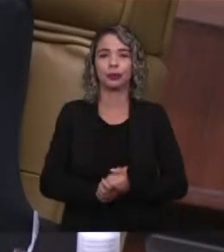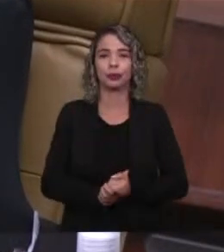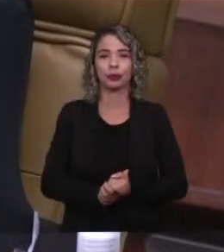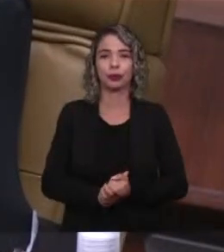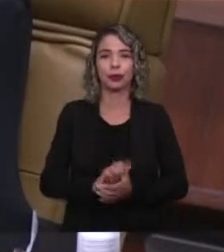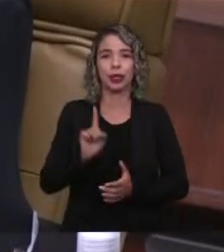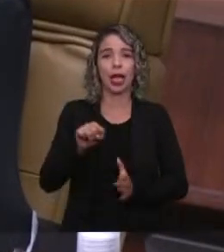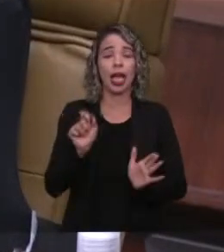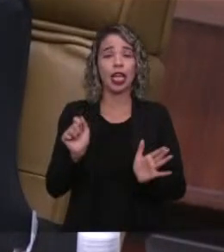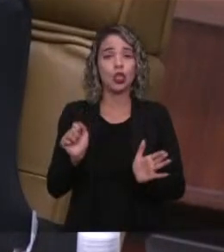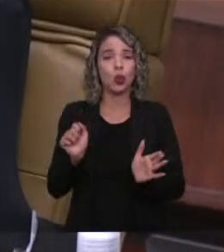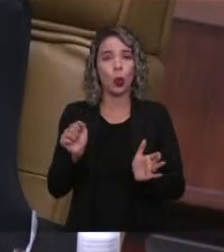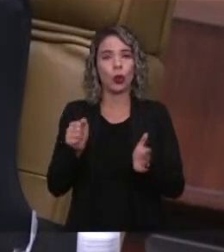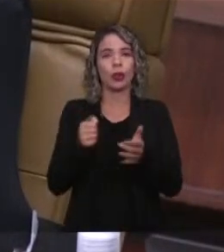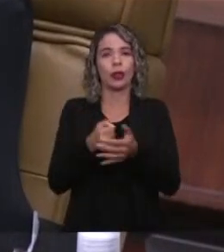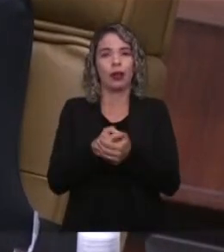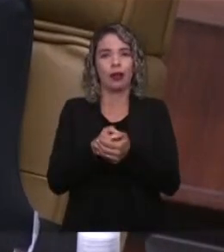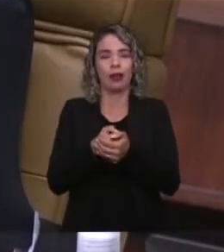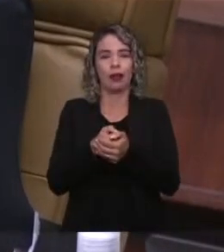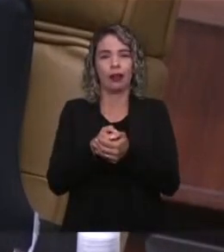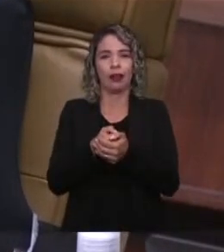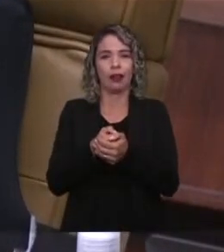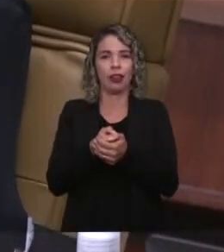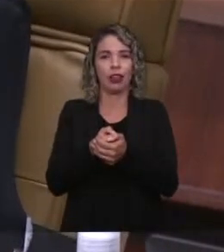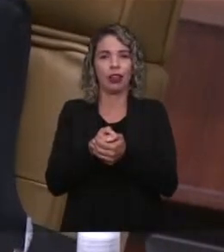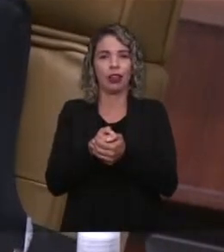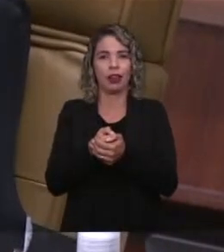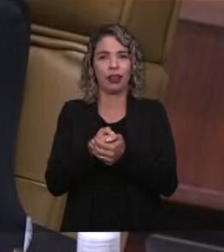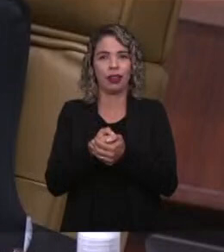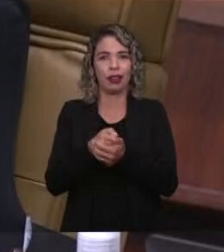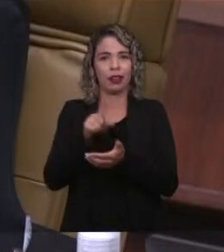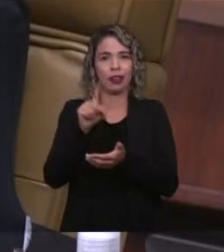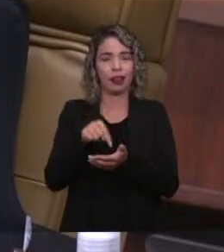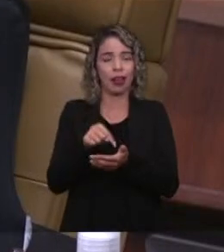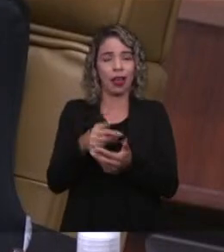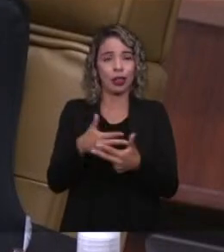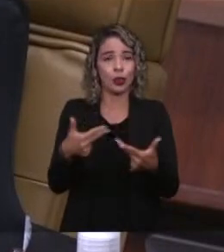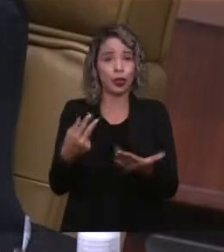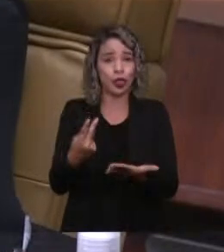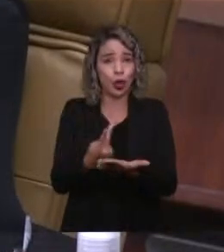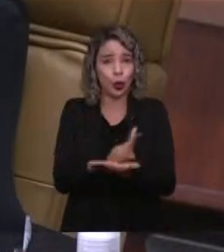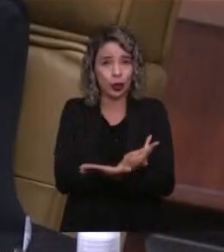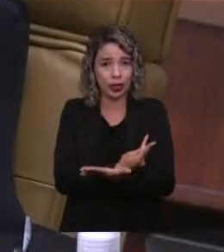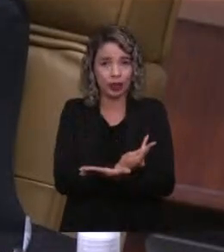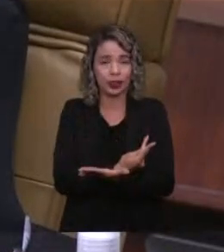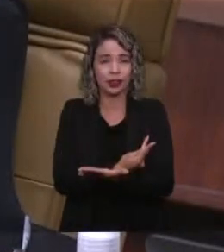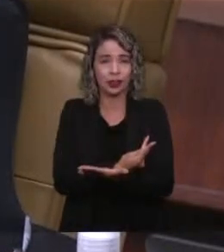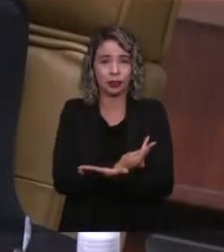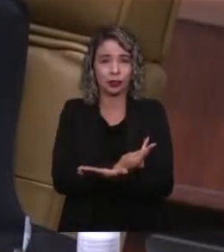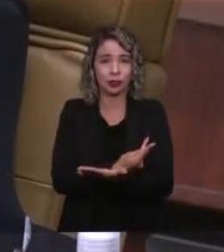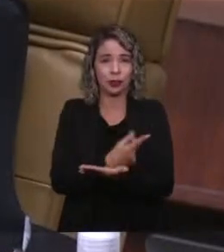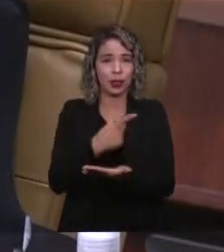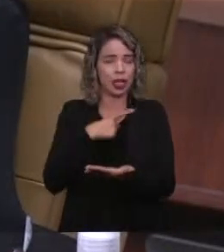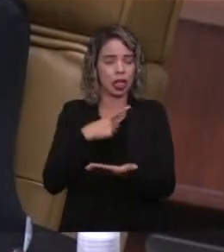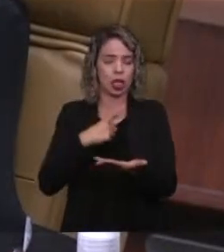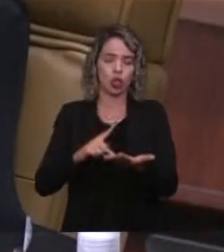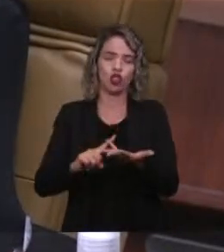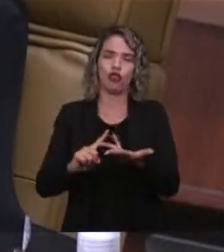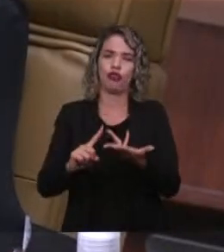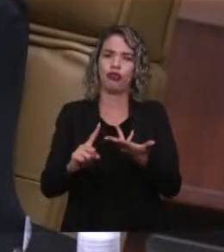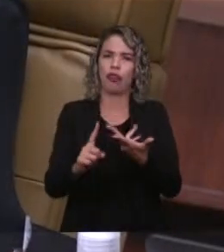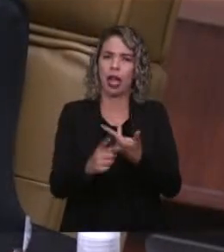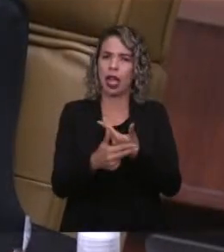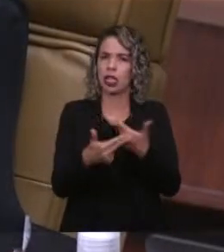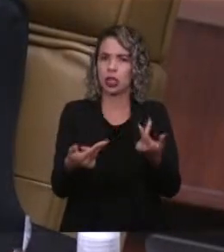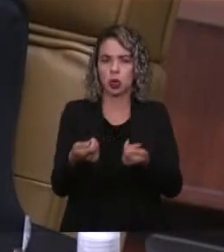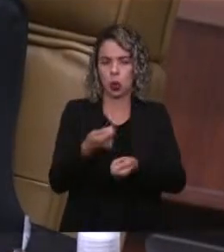de mascaramento que consiste na realização de uma série de